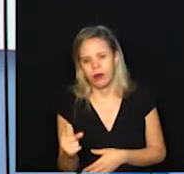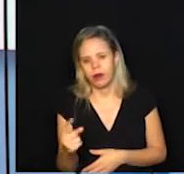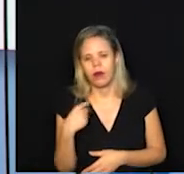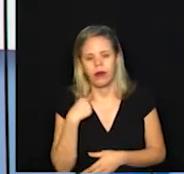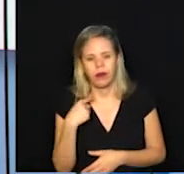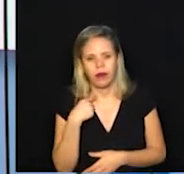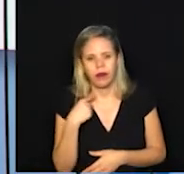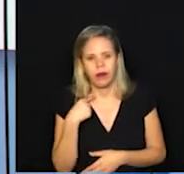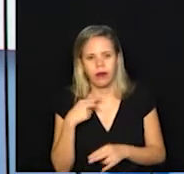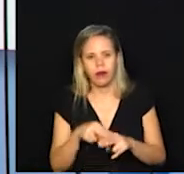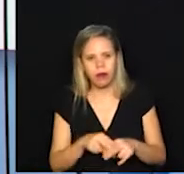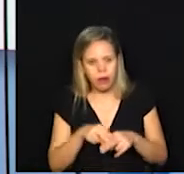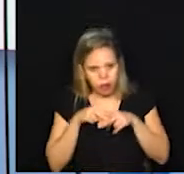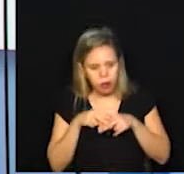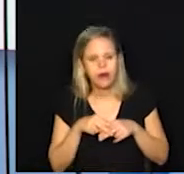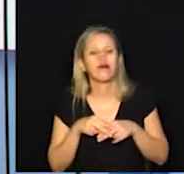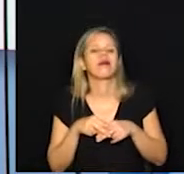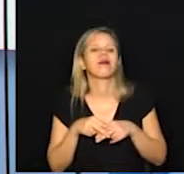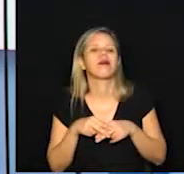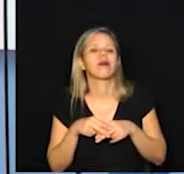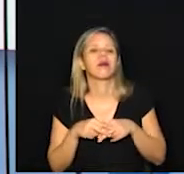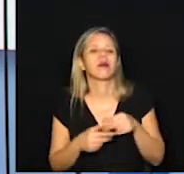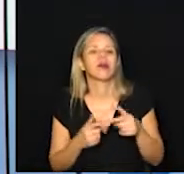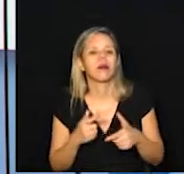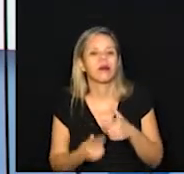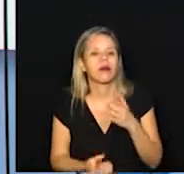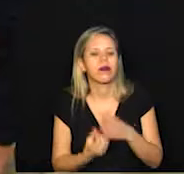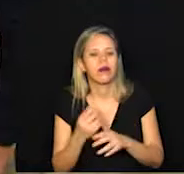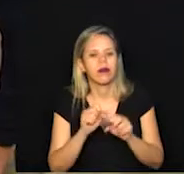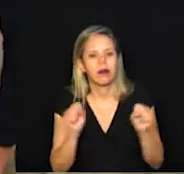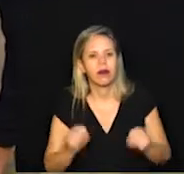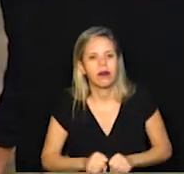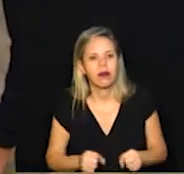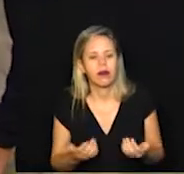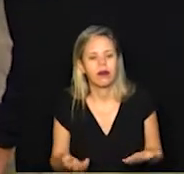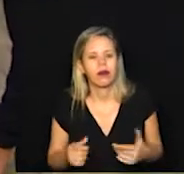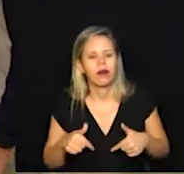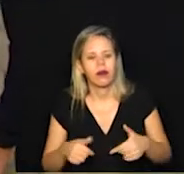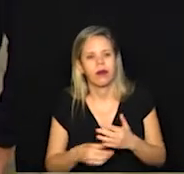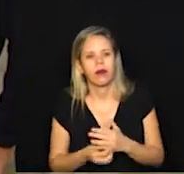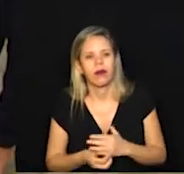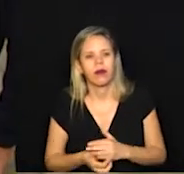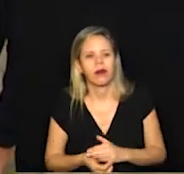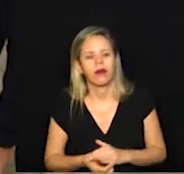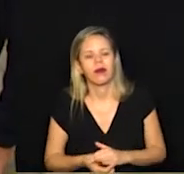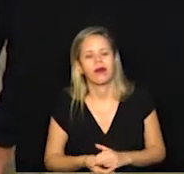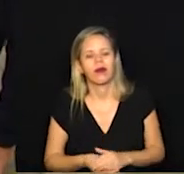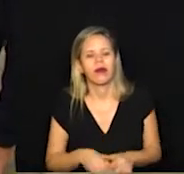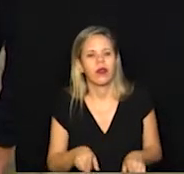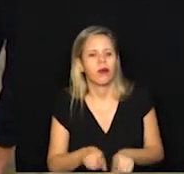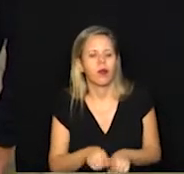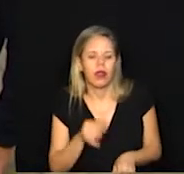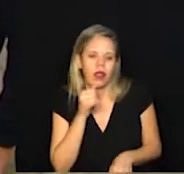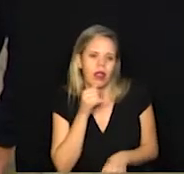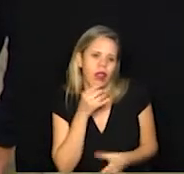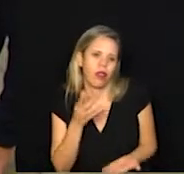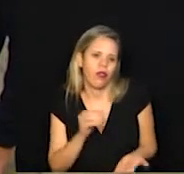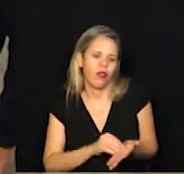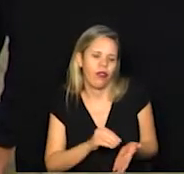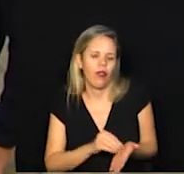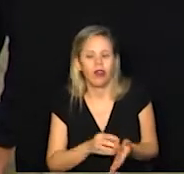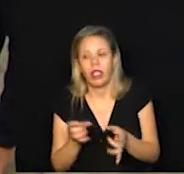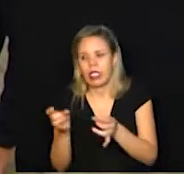maio, devido aí às intercorrências no sistema. E é uma atitude contra a evasão escolar, né? Sim. Algo que